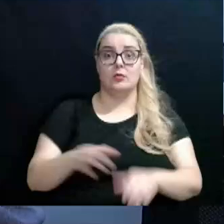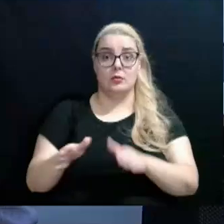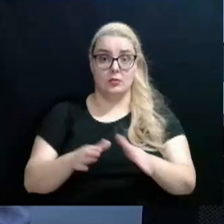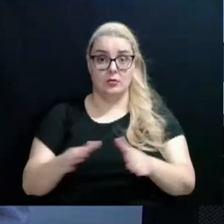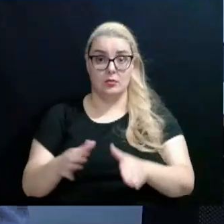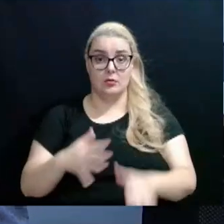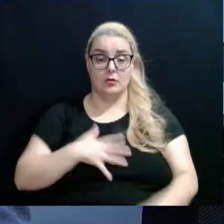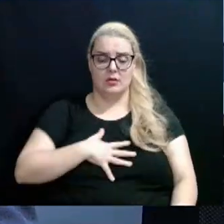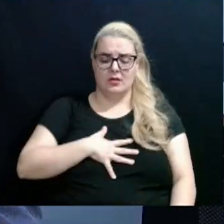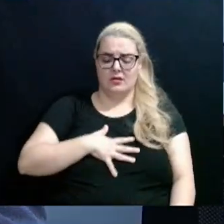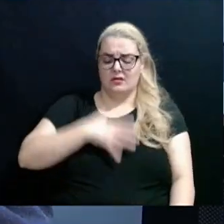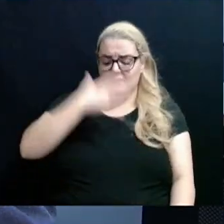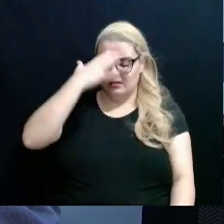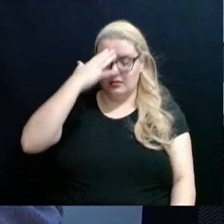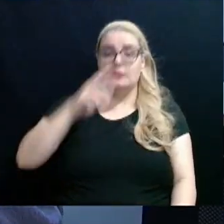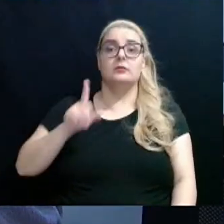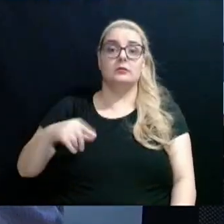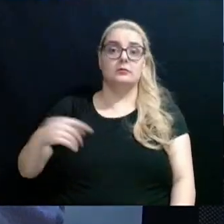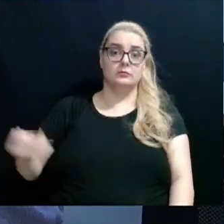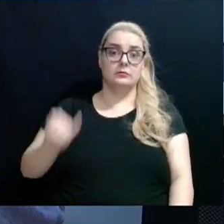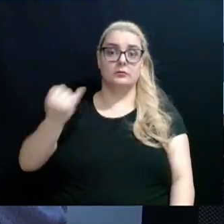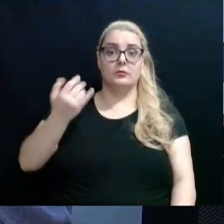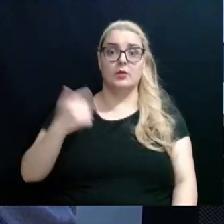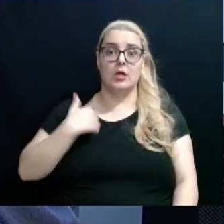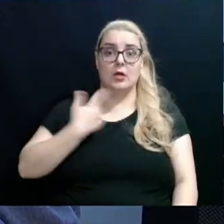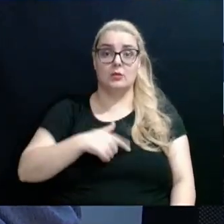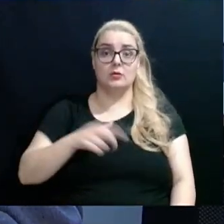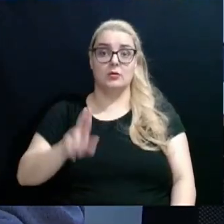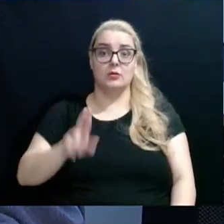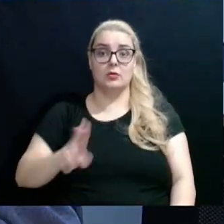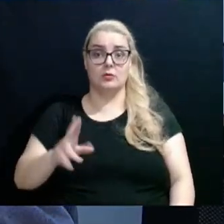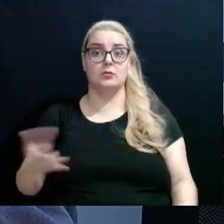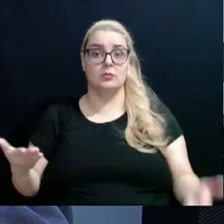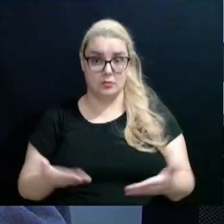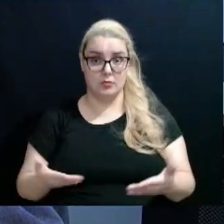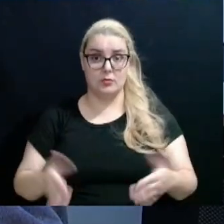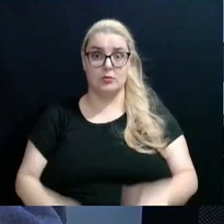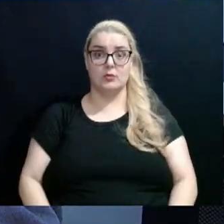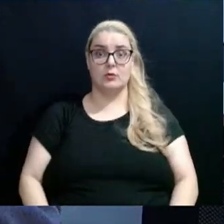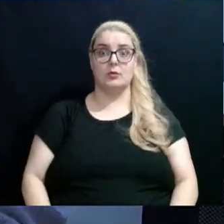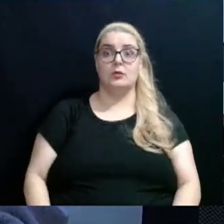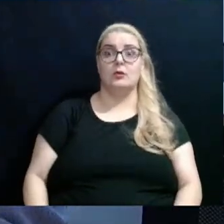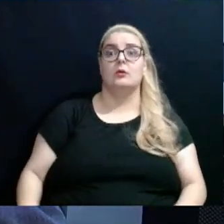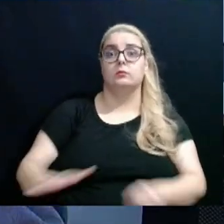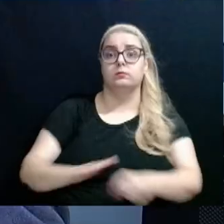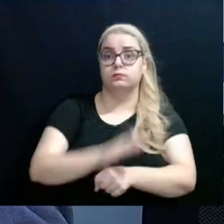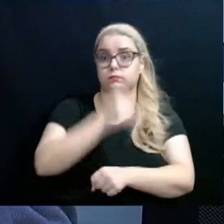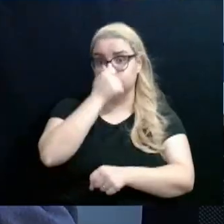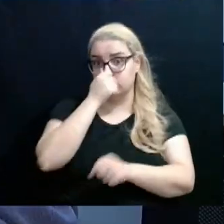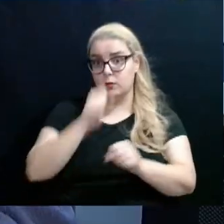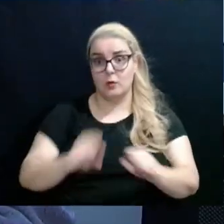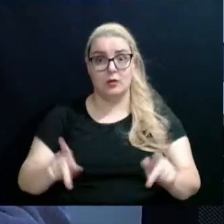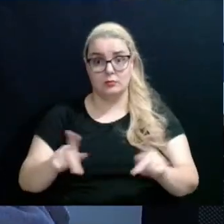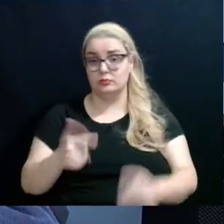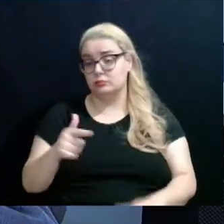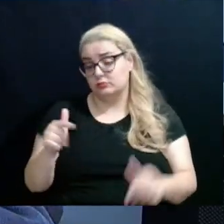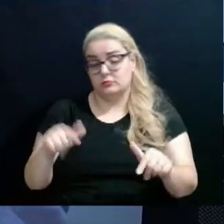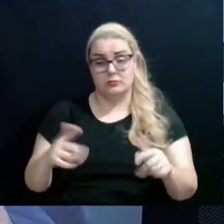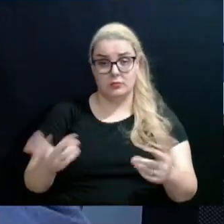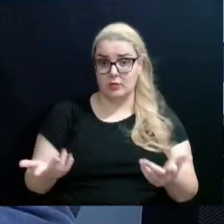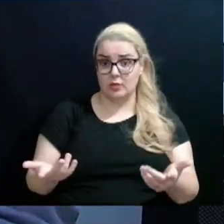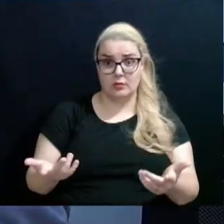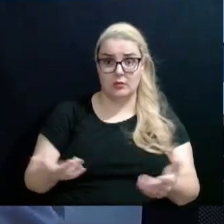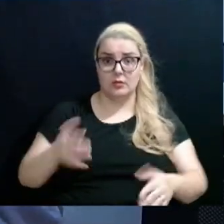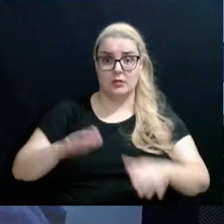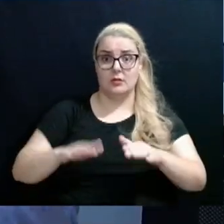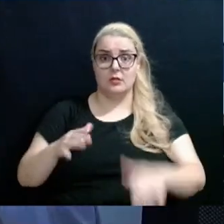mal-estar. É importante porque a gente hoje tem uma lotação nos shoppings e muitas vezes não tem local. Muitas vezes você vê